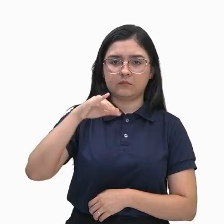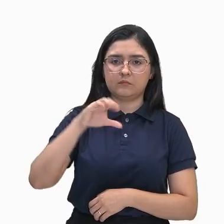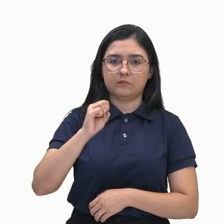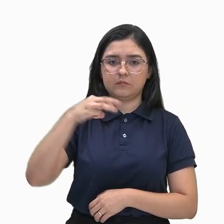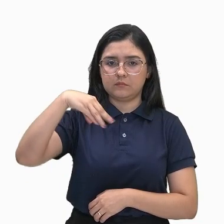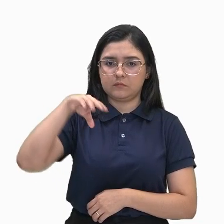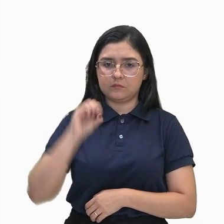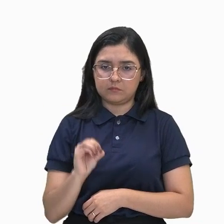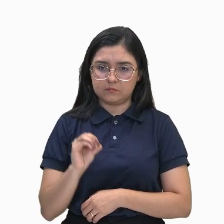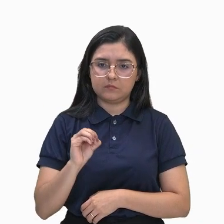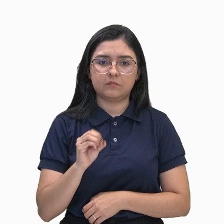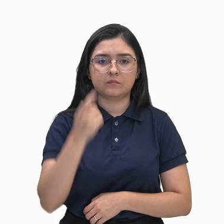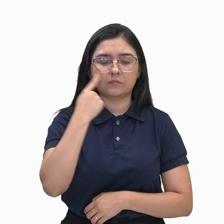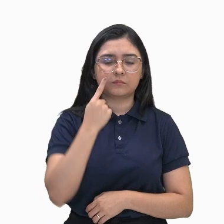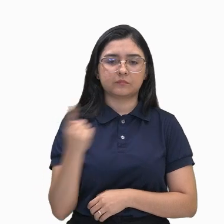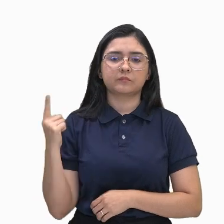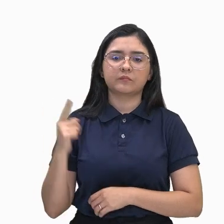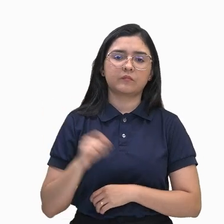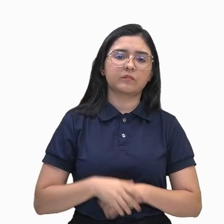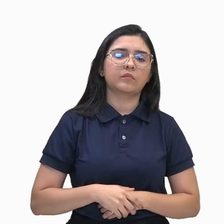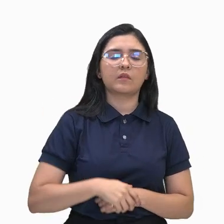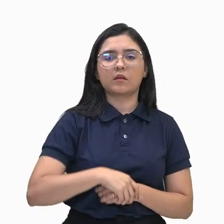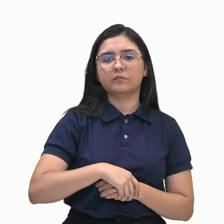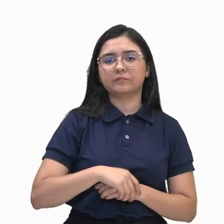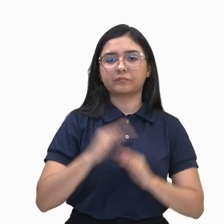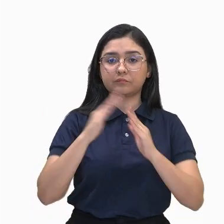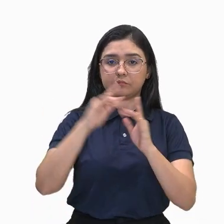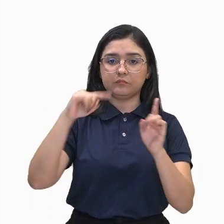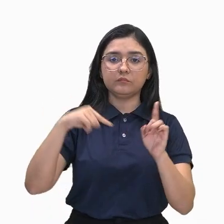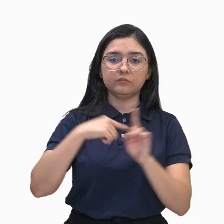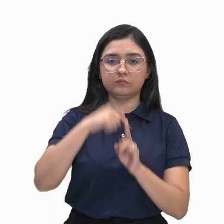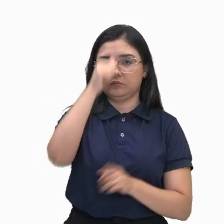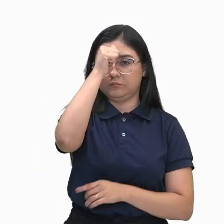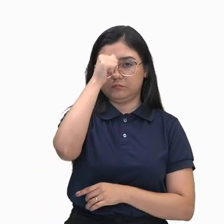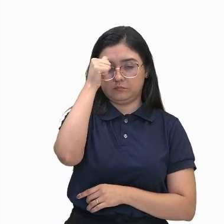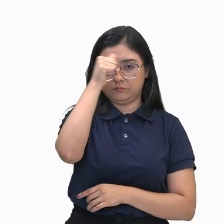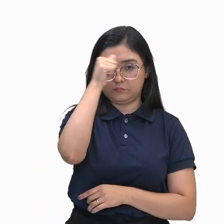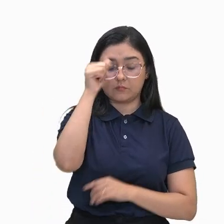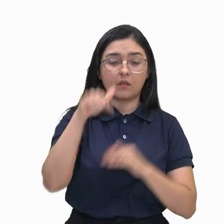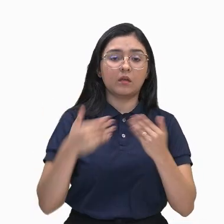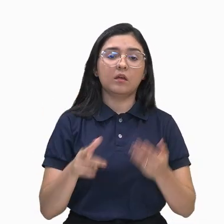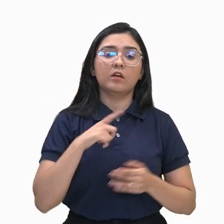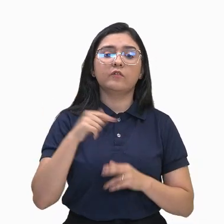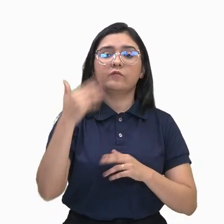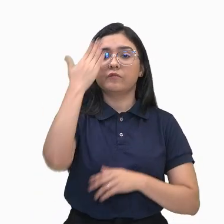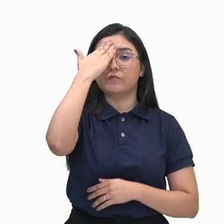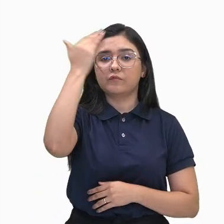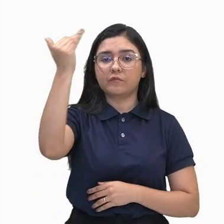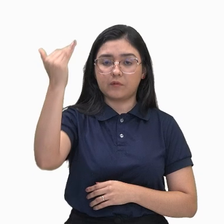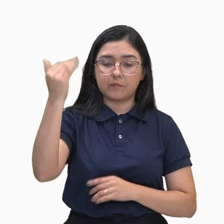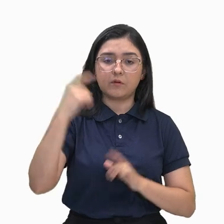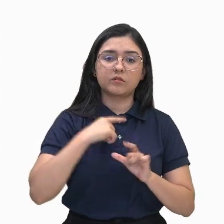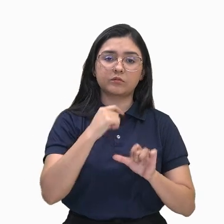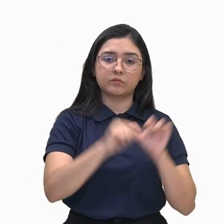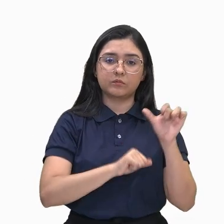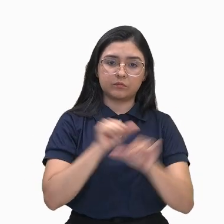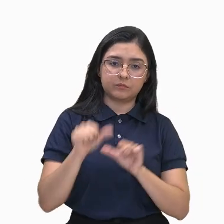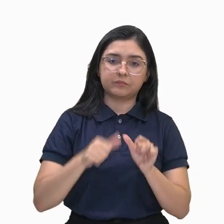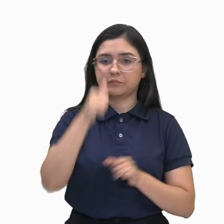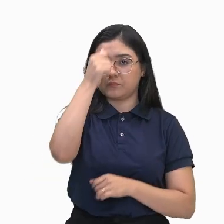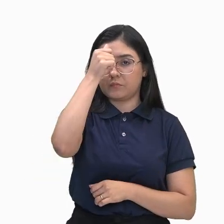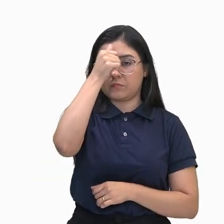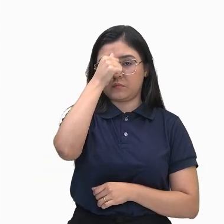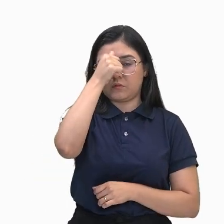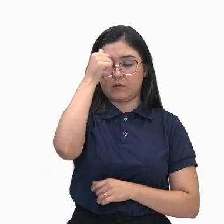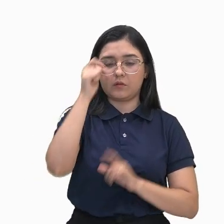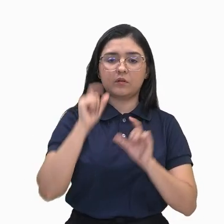Britânico. Vamos então a ela, vamos lá entender um pouquinho sobre a Reforma Anglicana. Ficou conhecida pelo nome de Reforma Anglicana a decisão